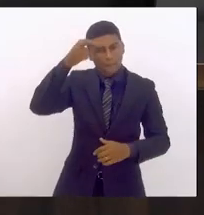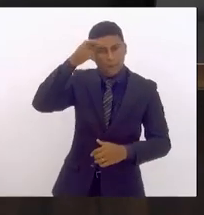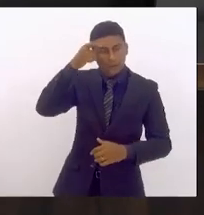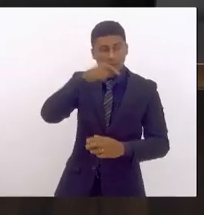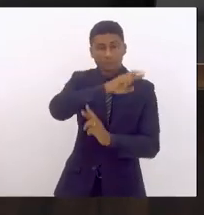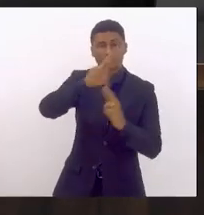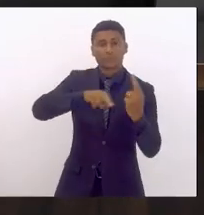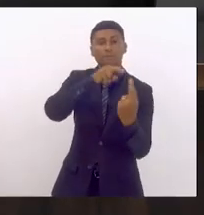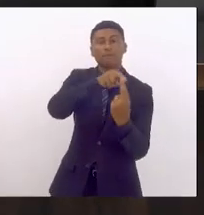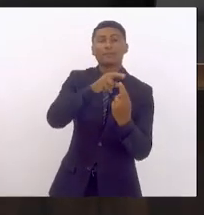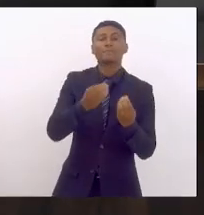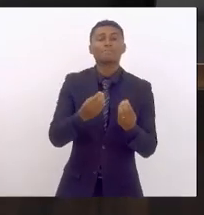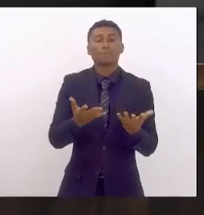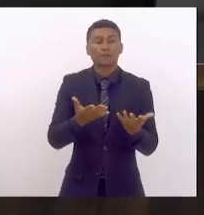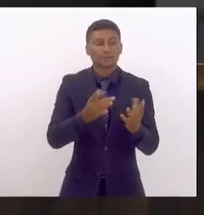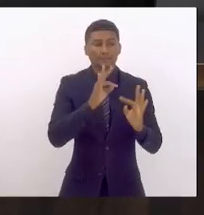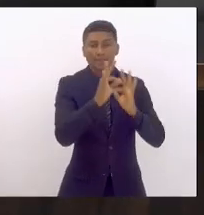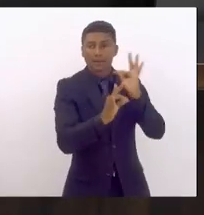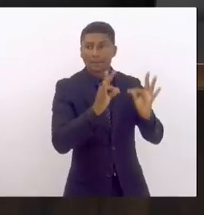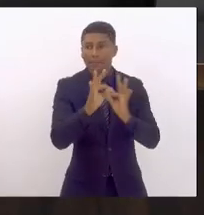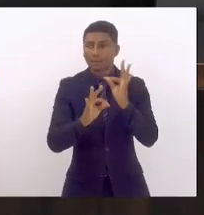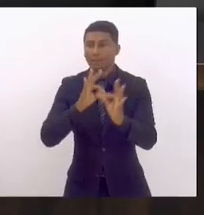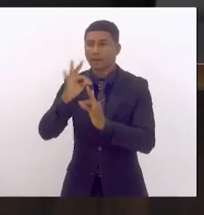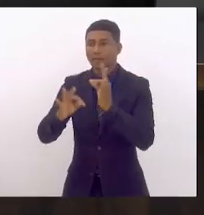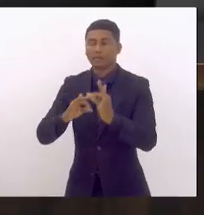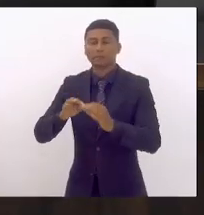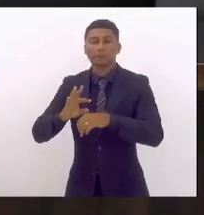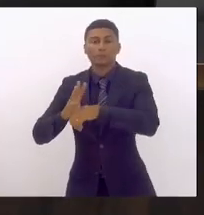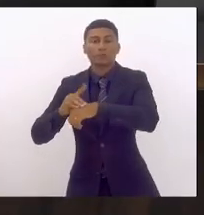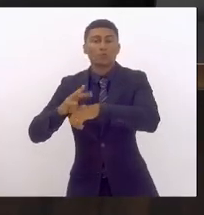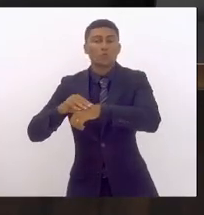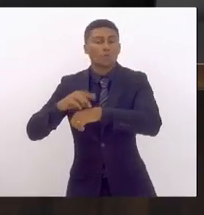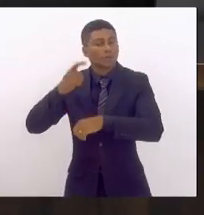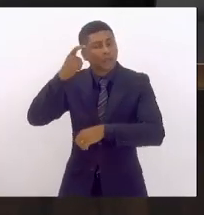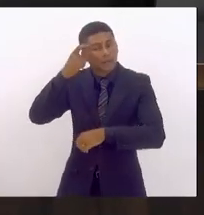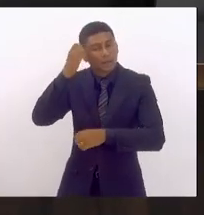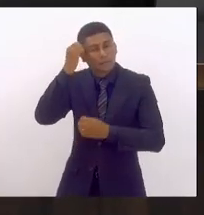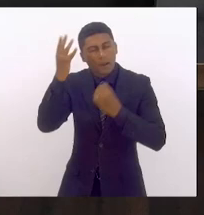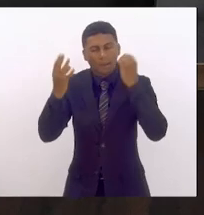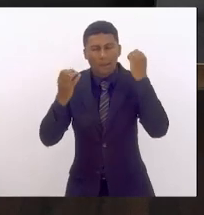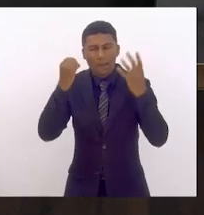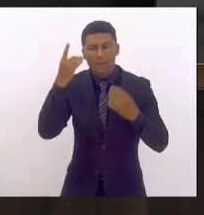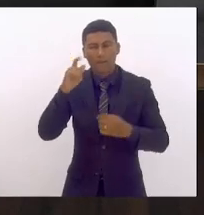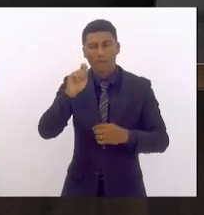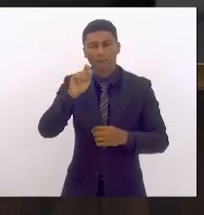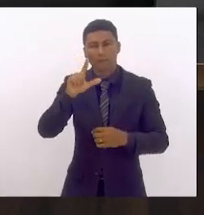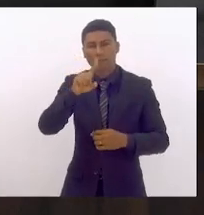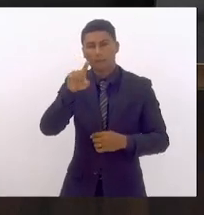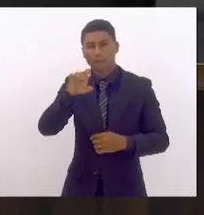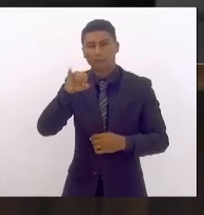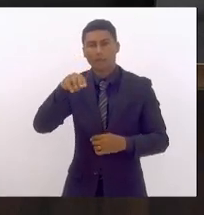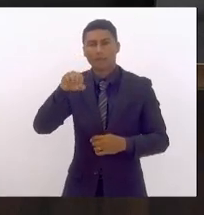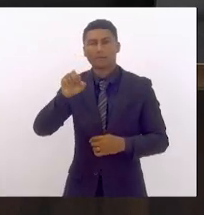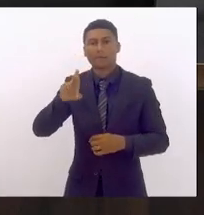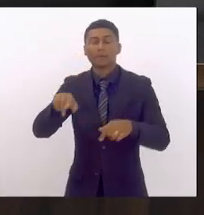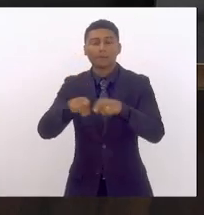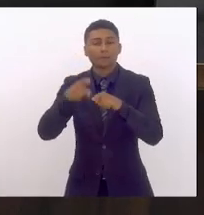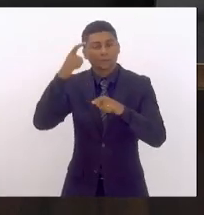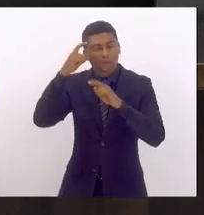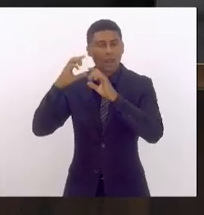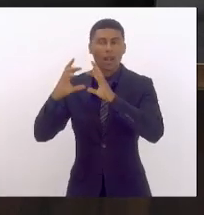especializada na prevenção de tratamento de doença de alzheimer e da outra e de outras doenças cerebrais